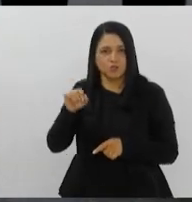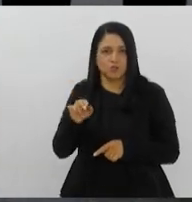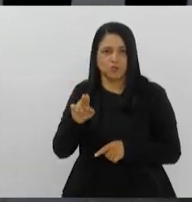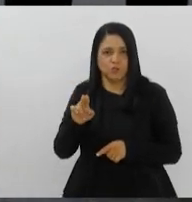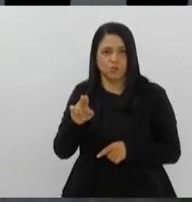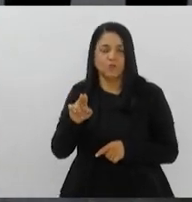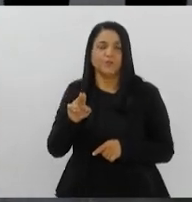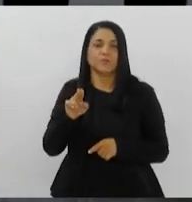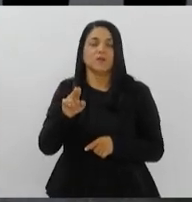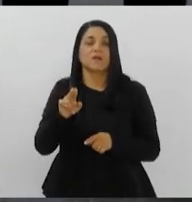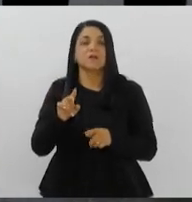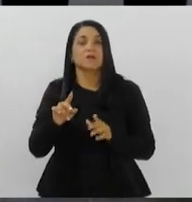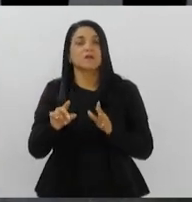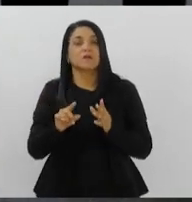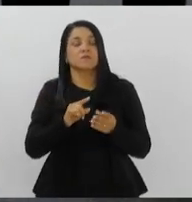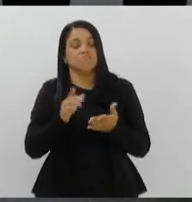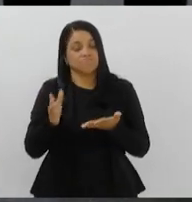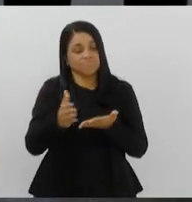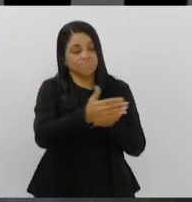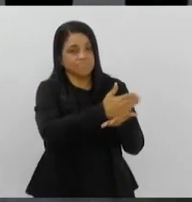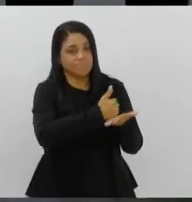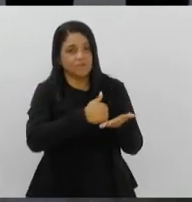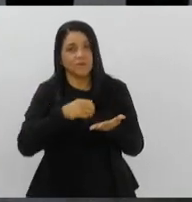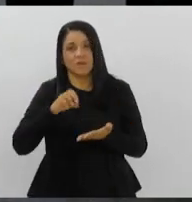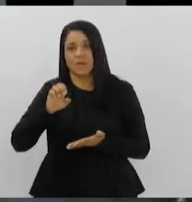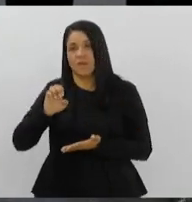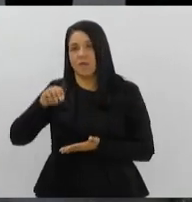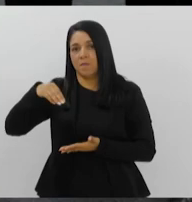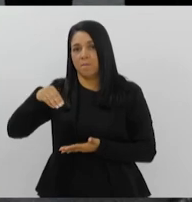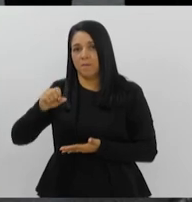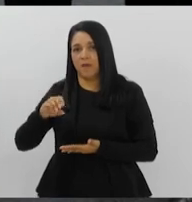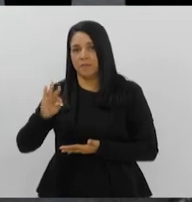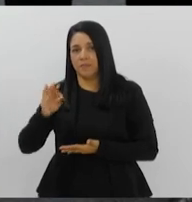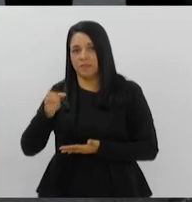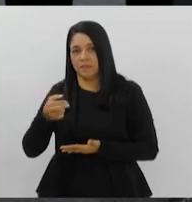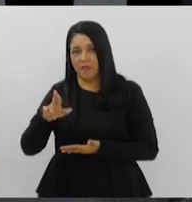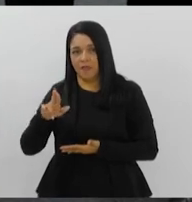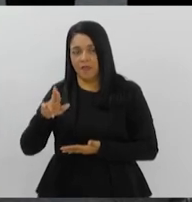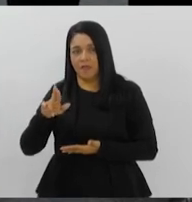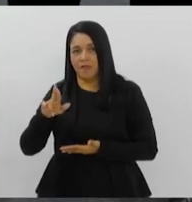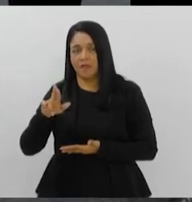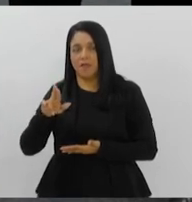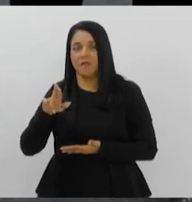que segundo o levantamento que a Emater fez, né,